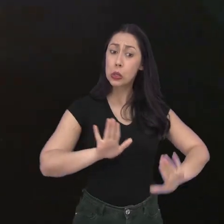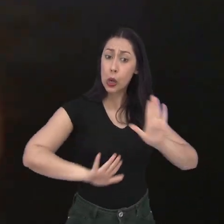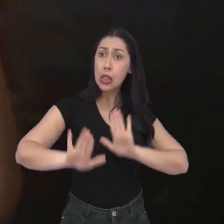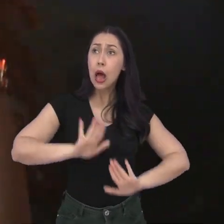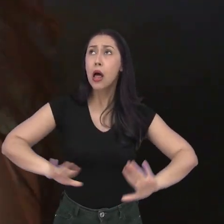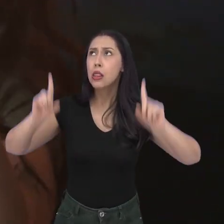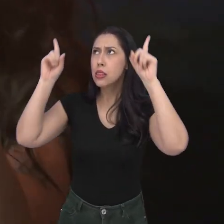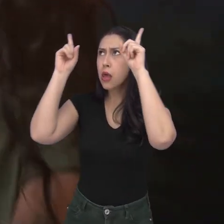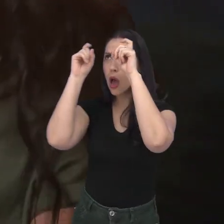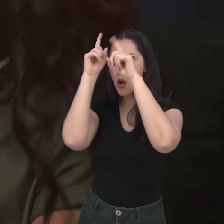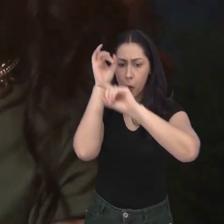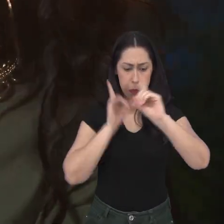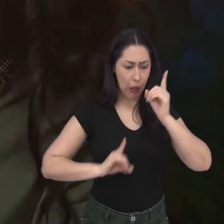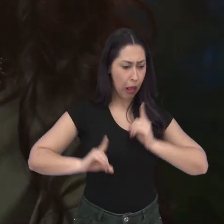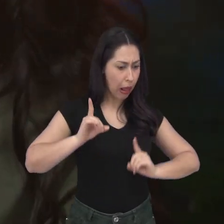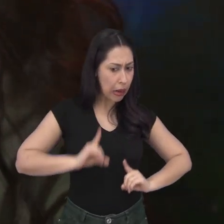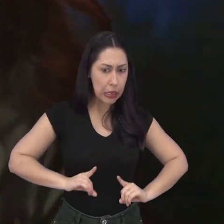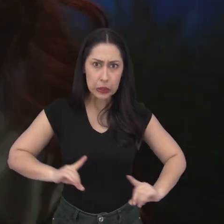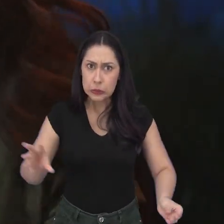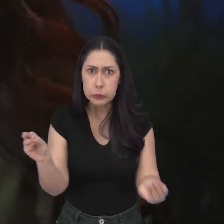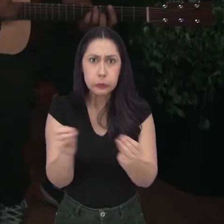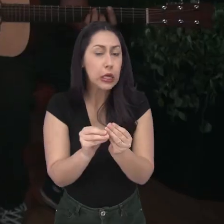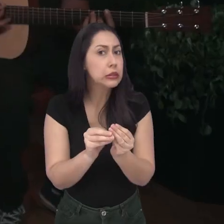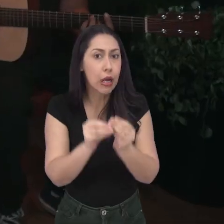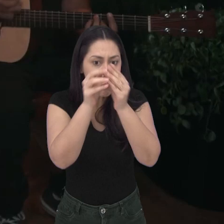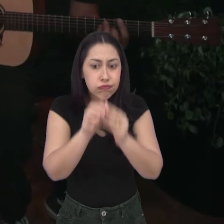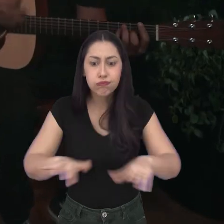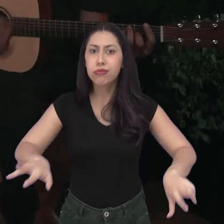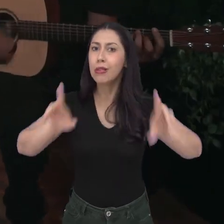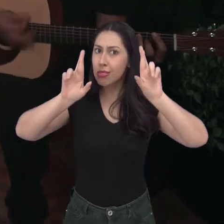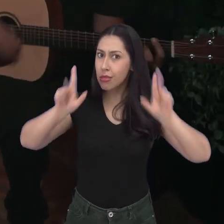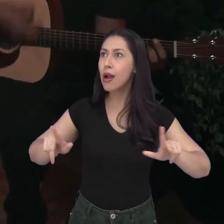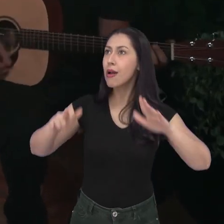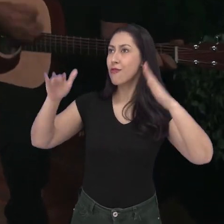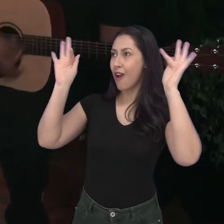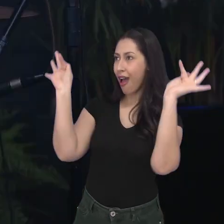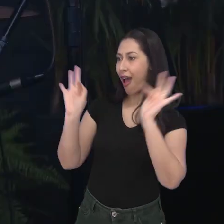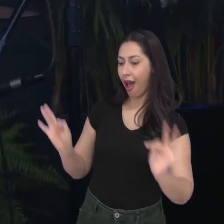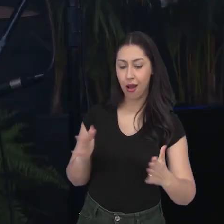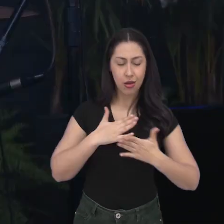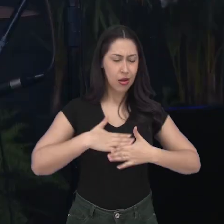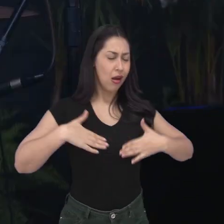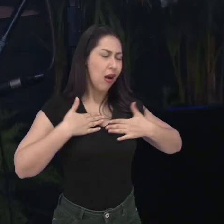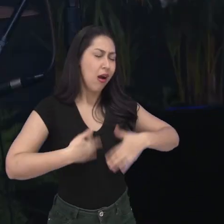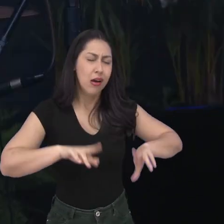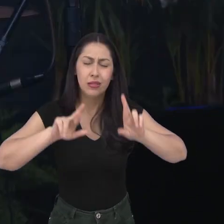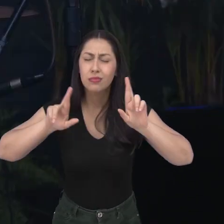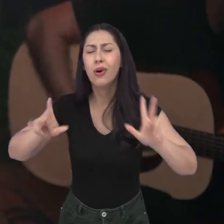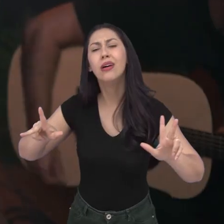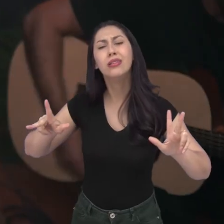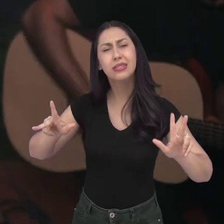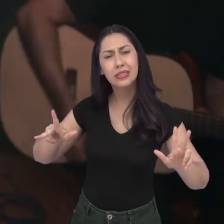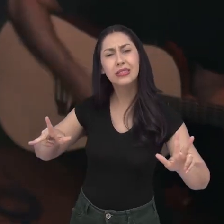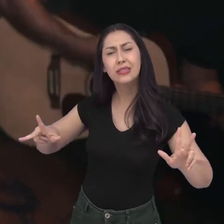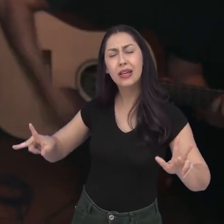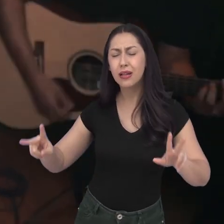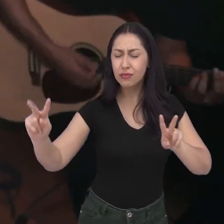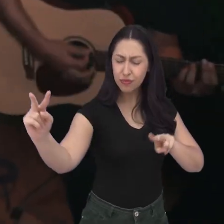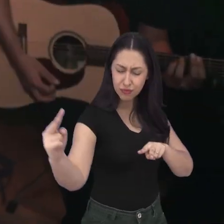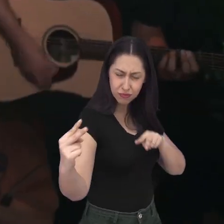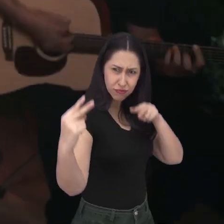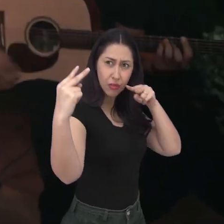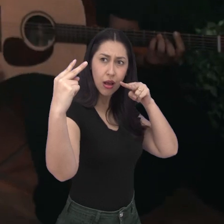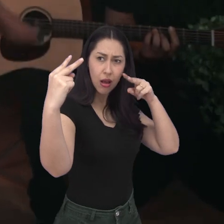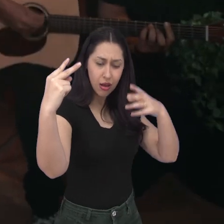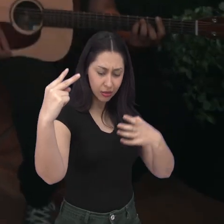não misturar momentos difíceis com a depressão, cuidando pra discernir felicidade e satisfação. Meus